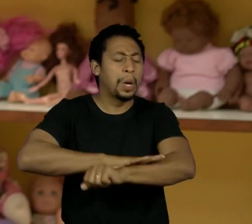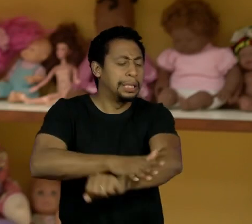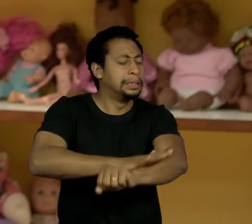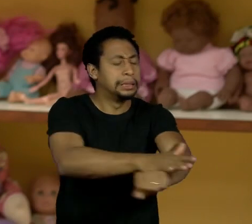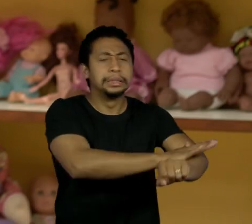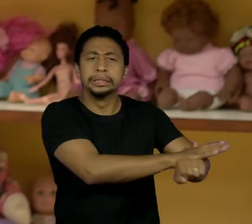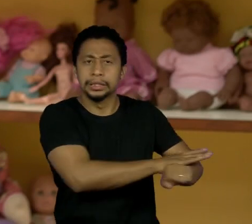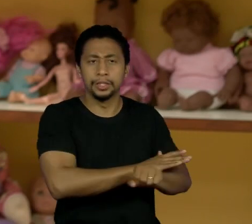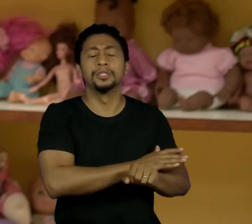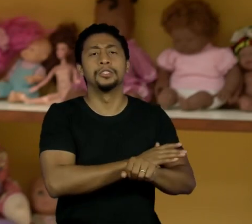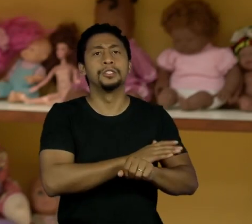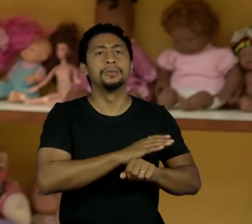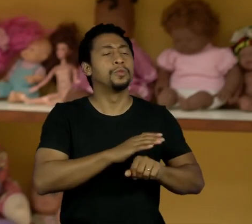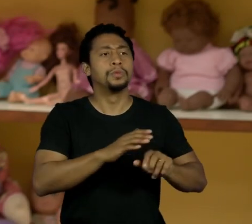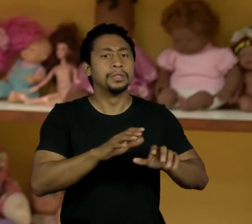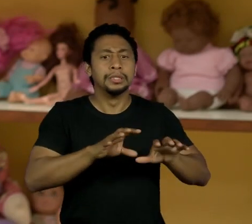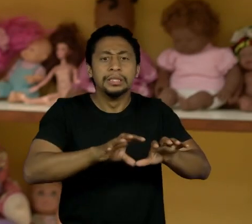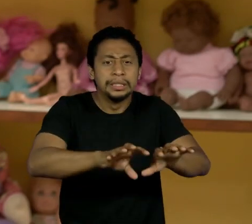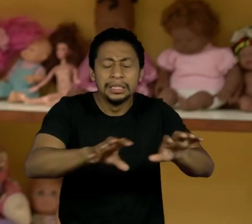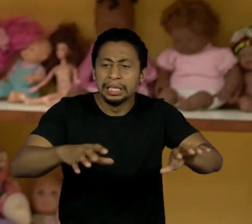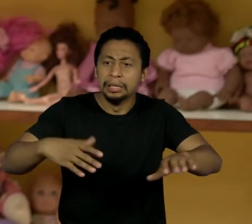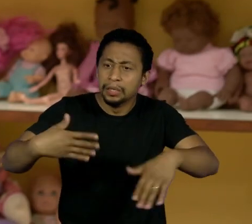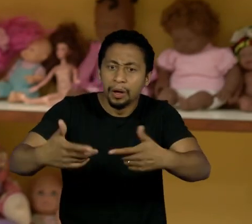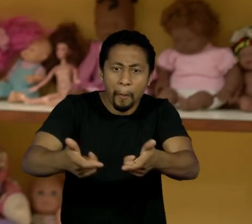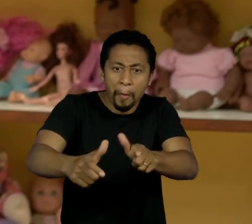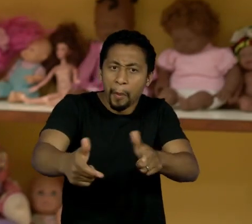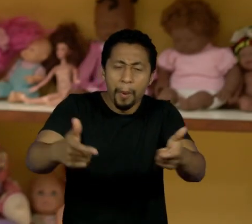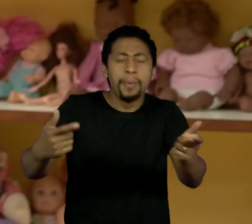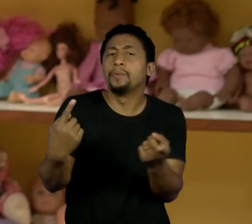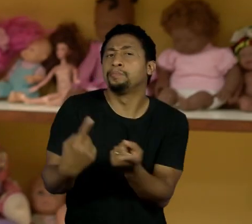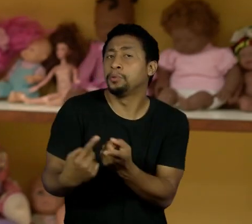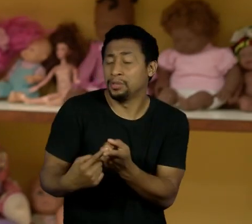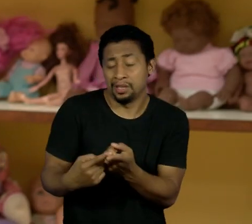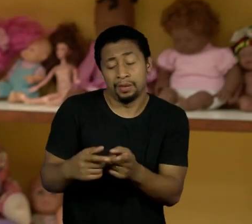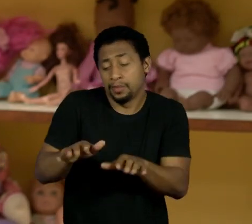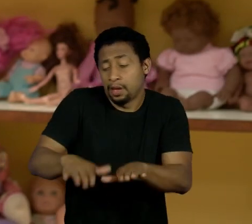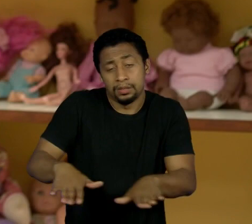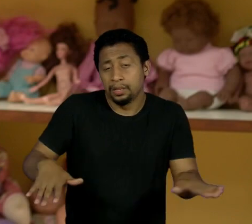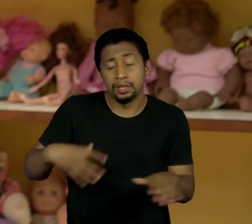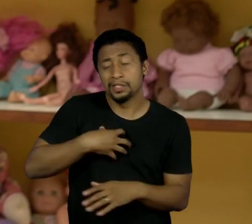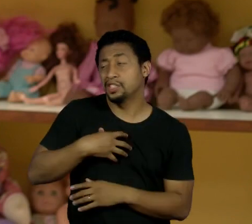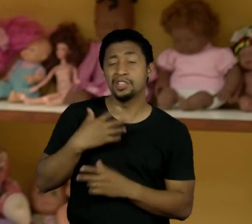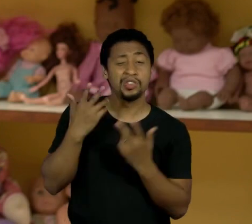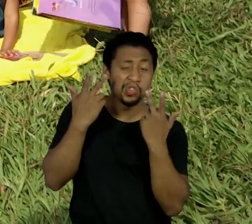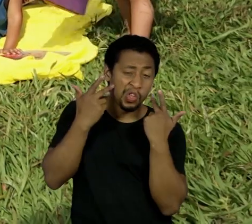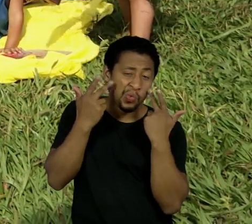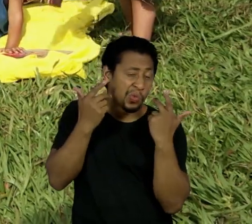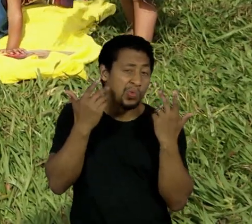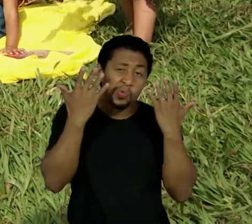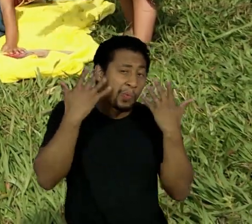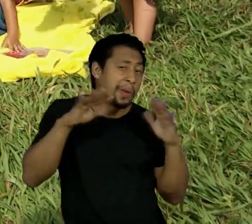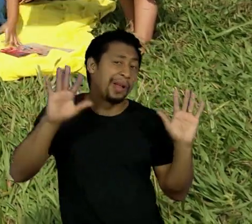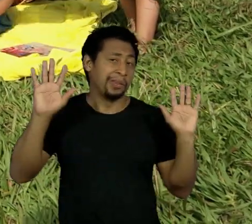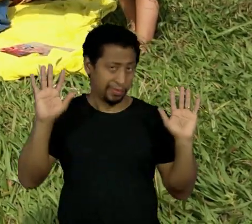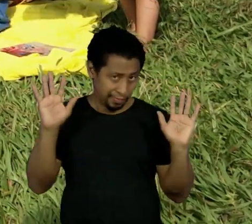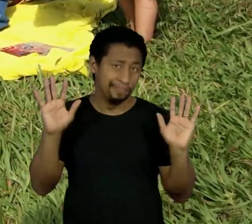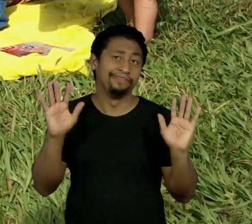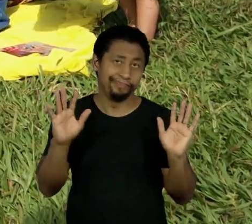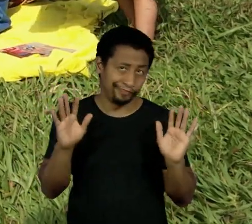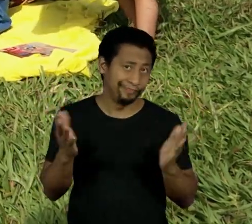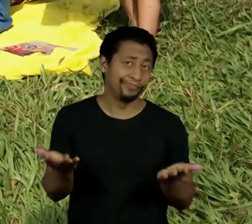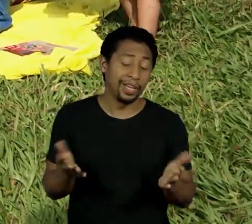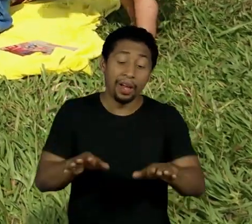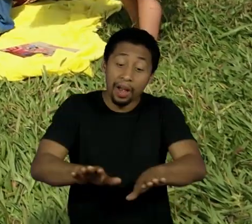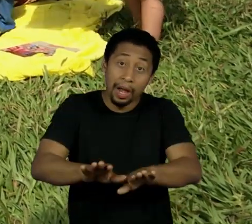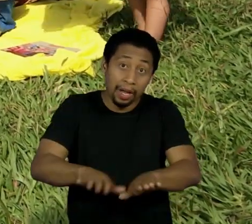as coisas elas vão sendo naturalizadas, né? Então, a criança que, seja nos meios midiáticos, ela tende a ter